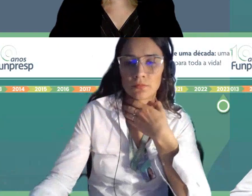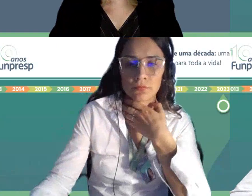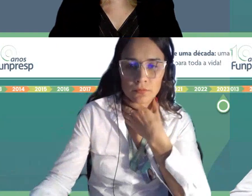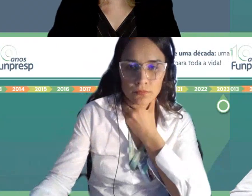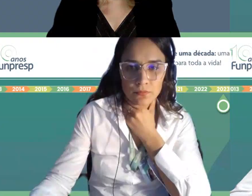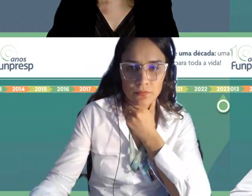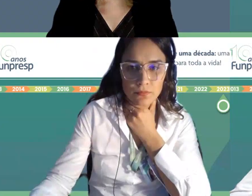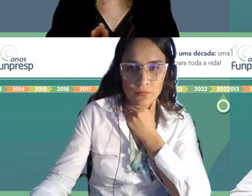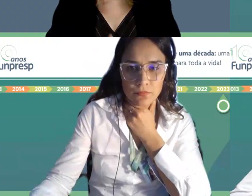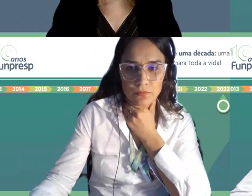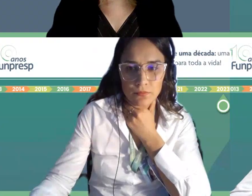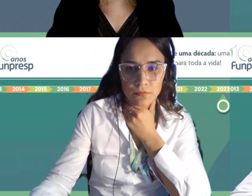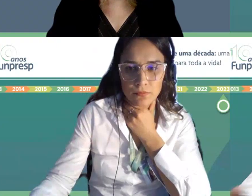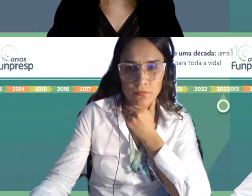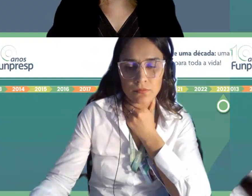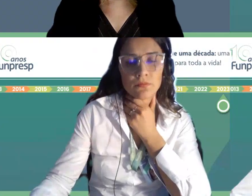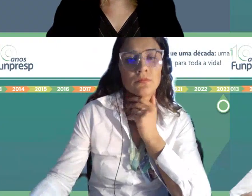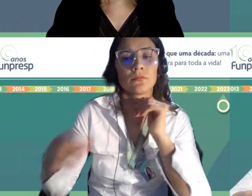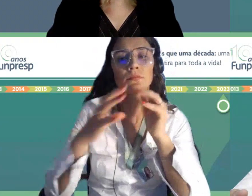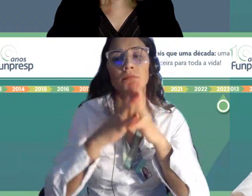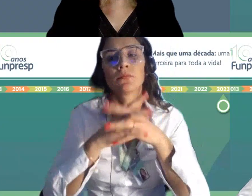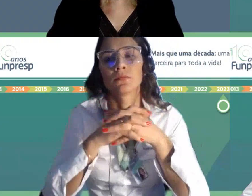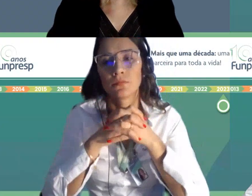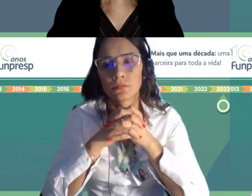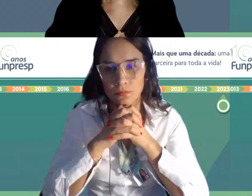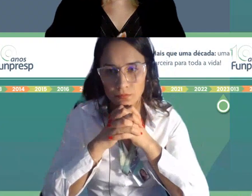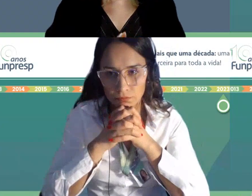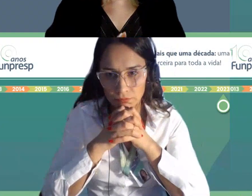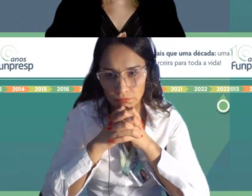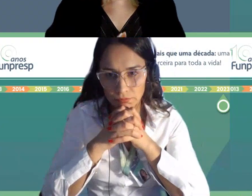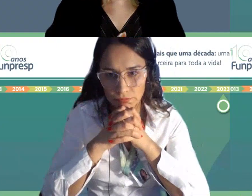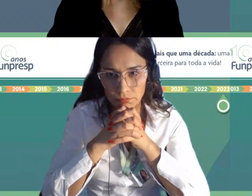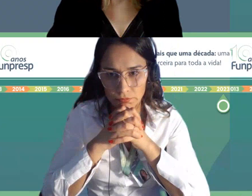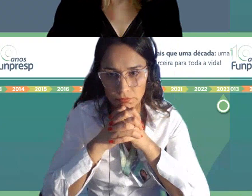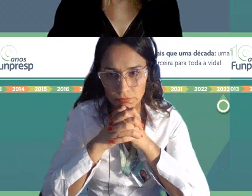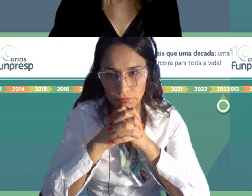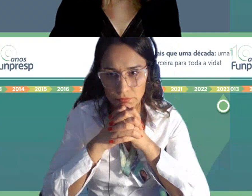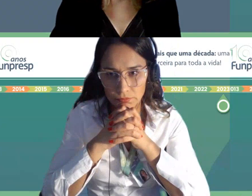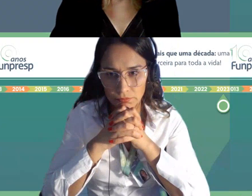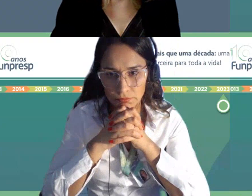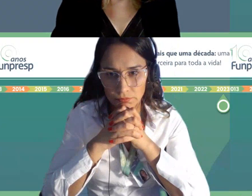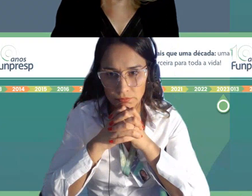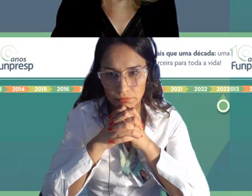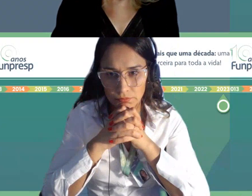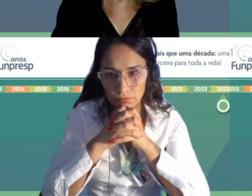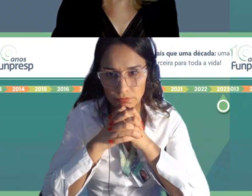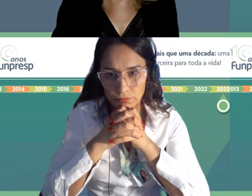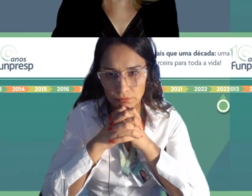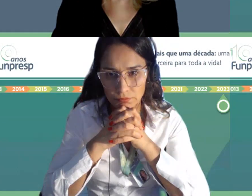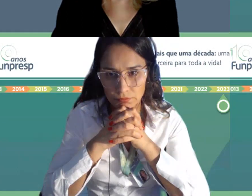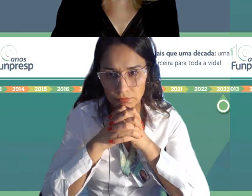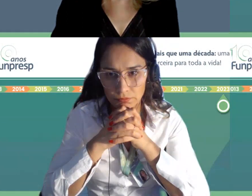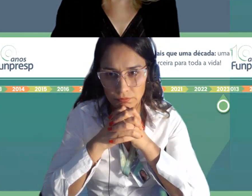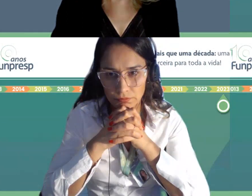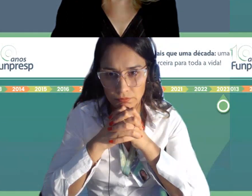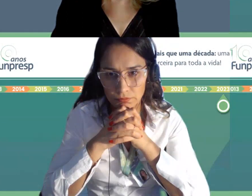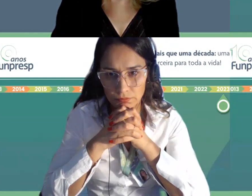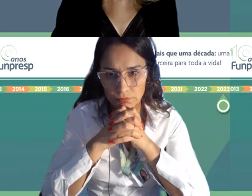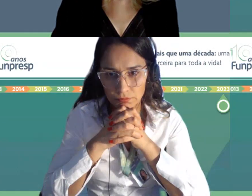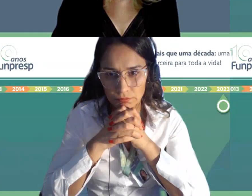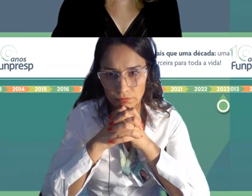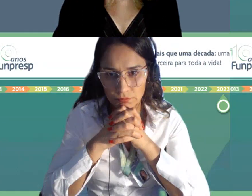como ativo alternativo. Hoje, se você não fez, por acaso você fez isso no ano passado, essa migração?